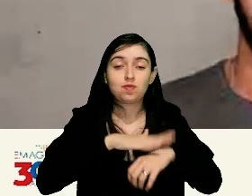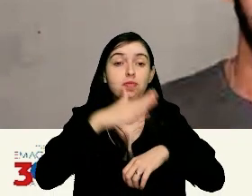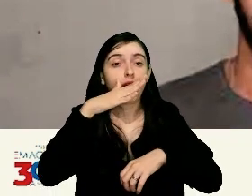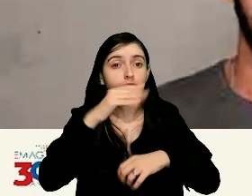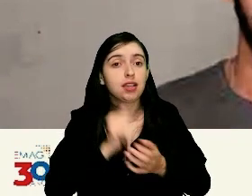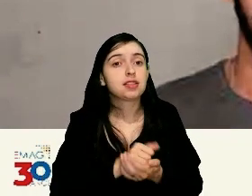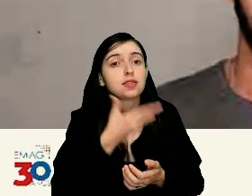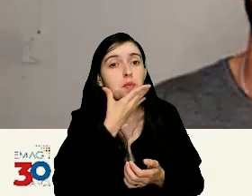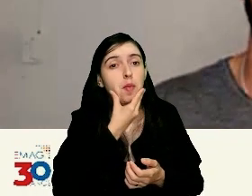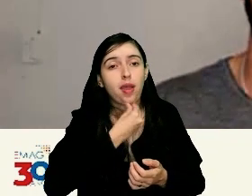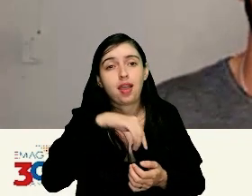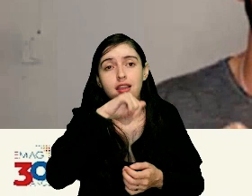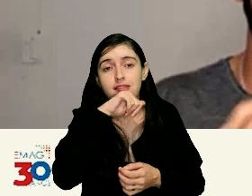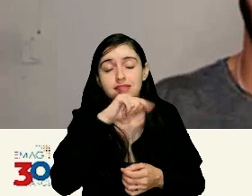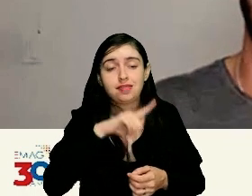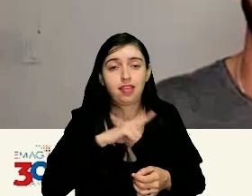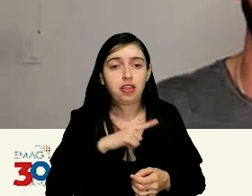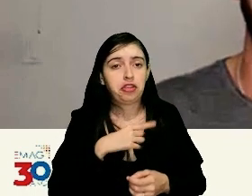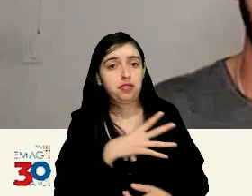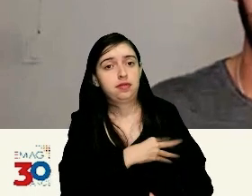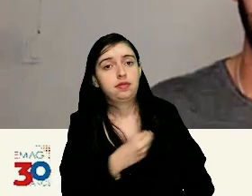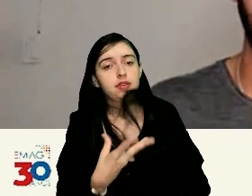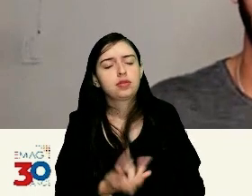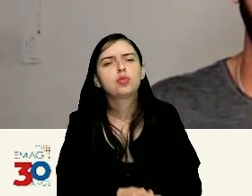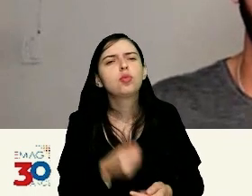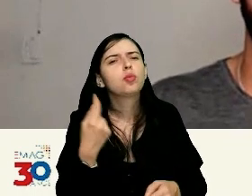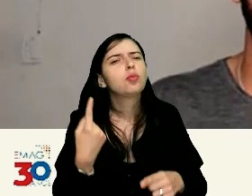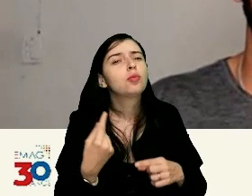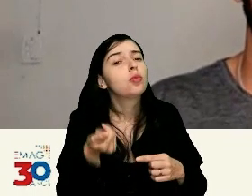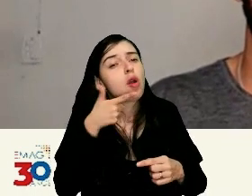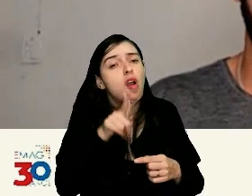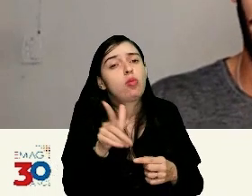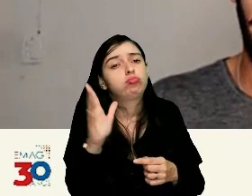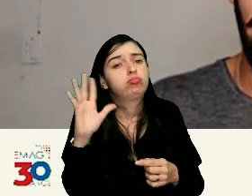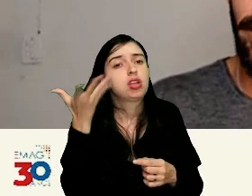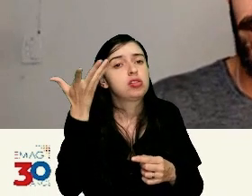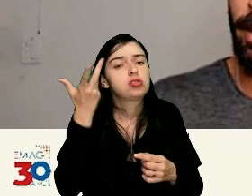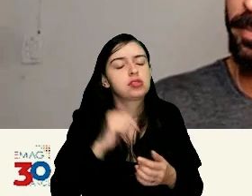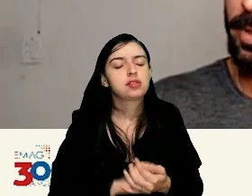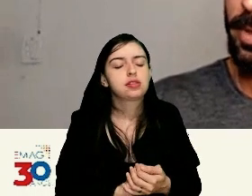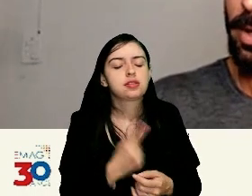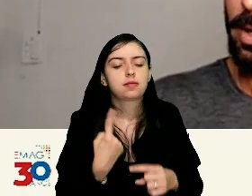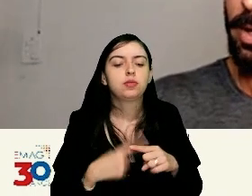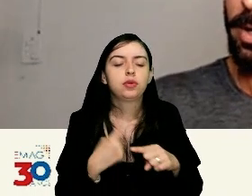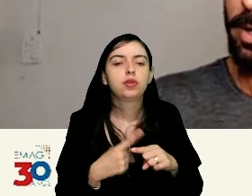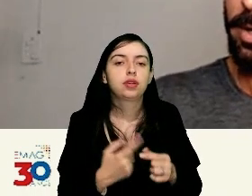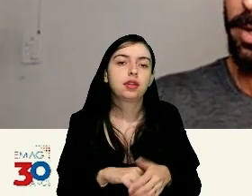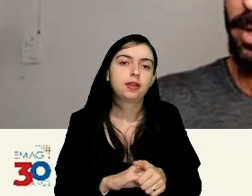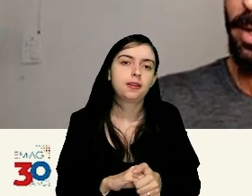E por que isso acontece? E é aqui que eu quero chegar. Porque